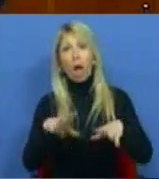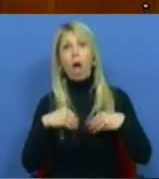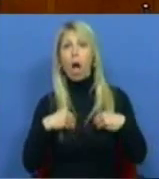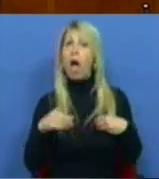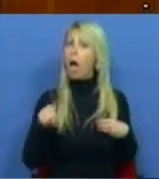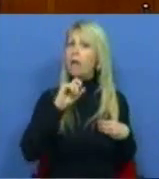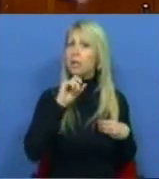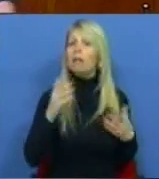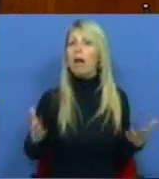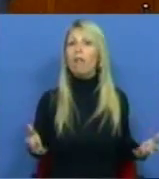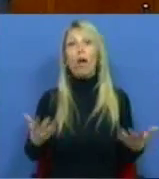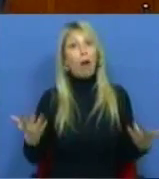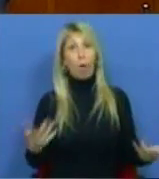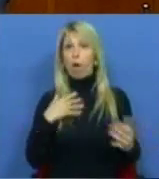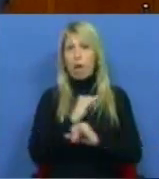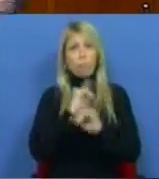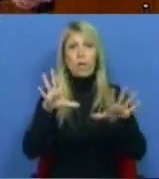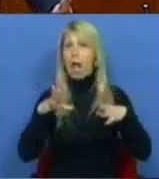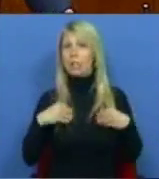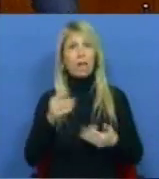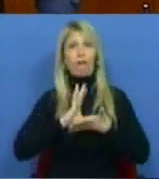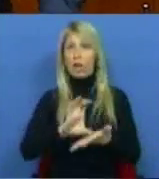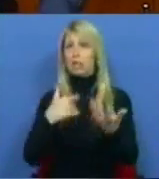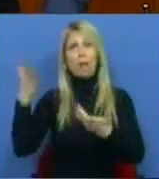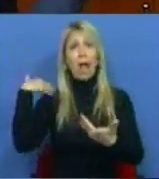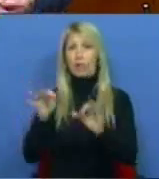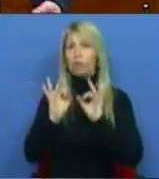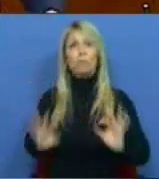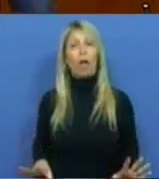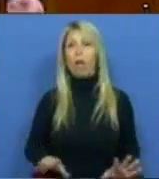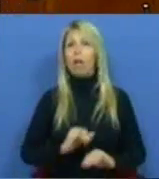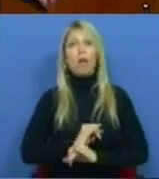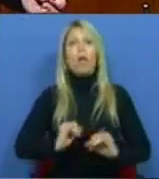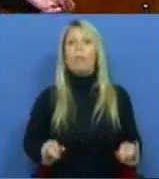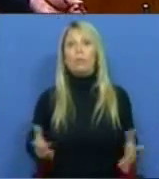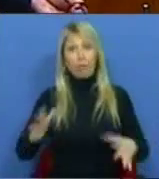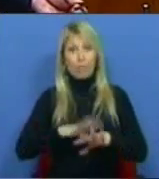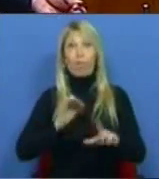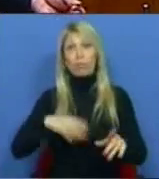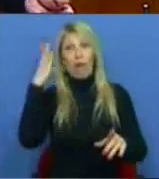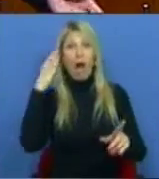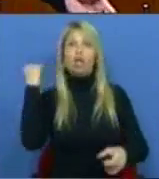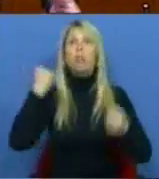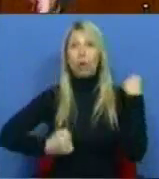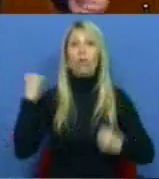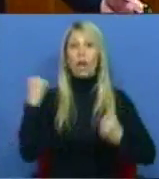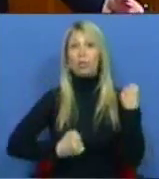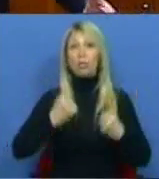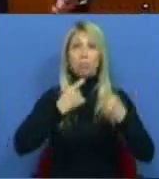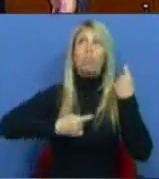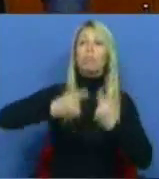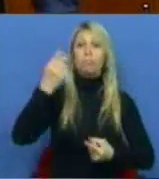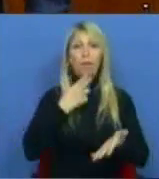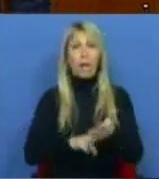O que não era aceitável era o financiamento anterior. E por isso acho que os protestos não têm razão. Mas quem